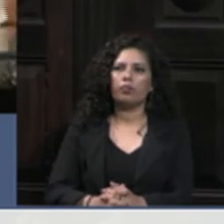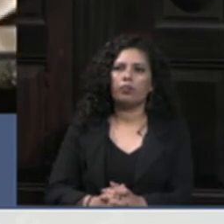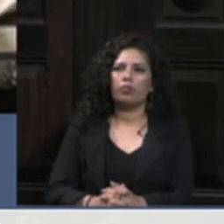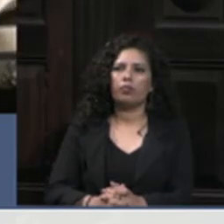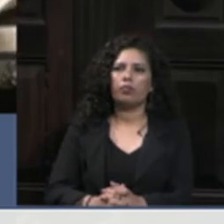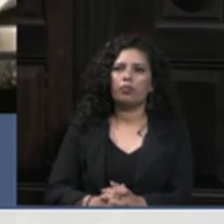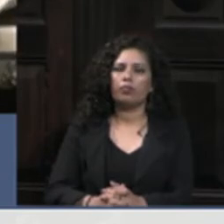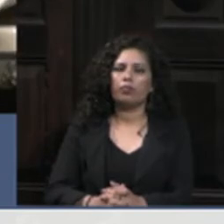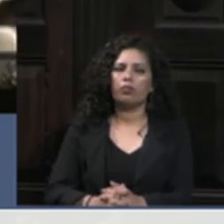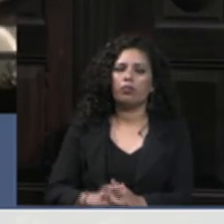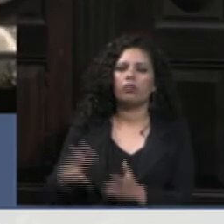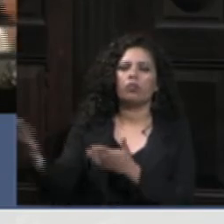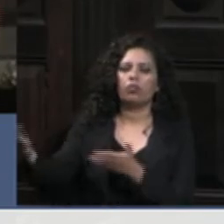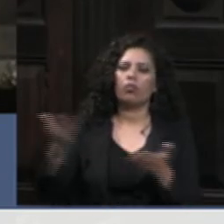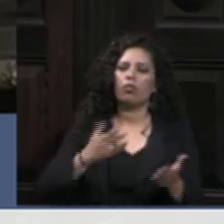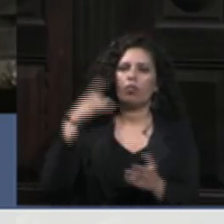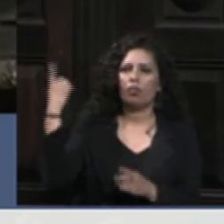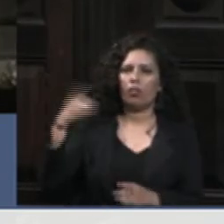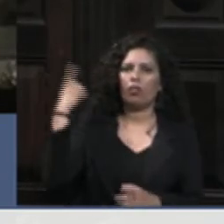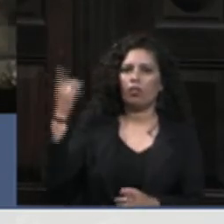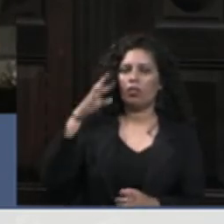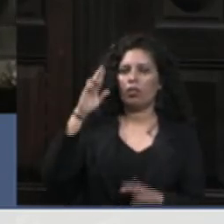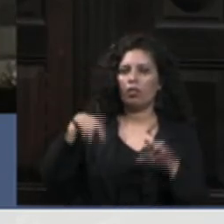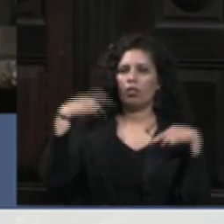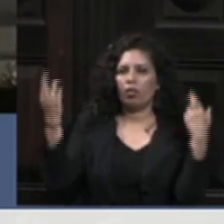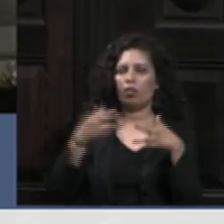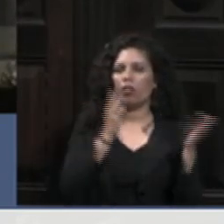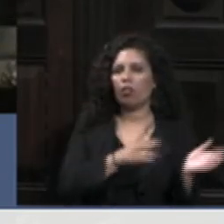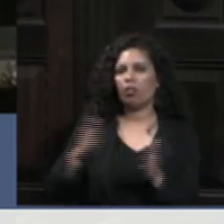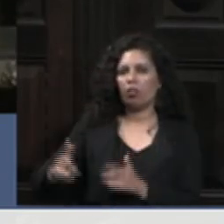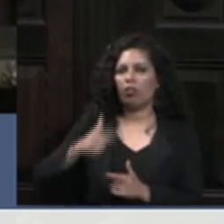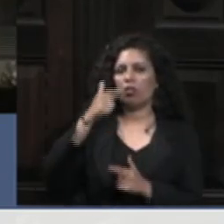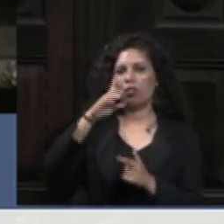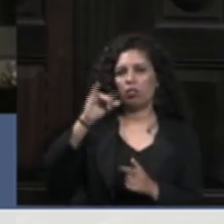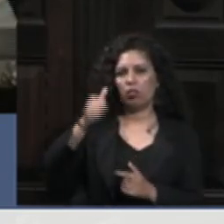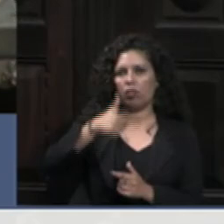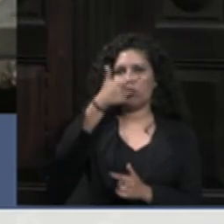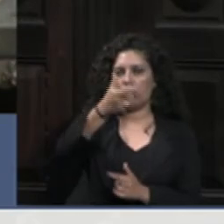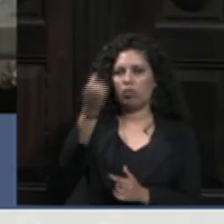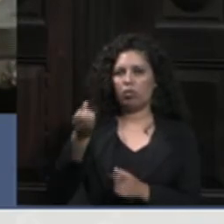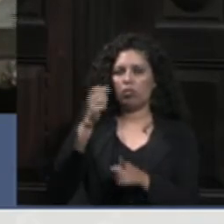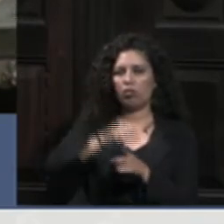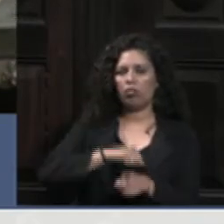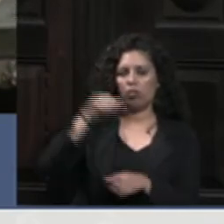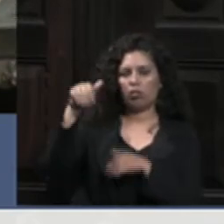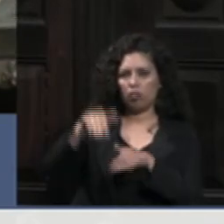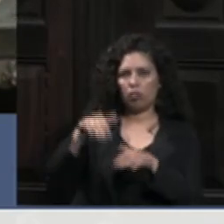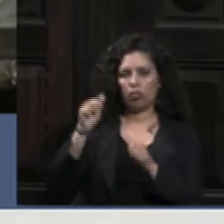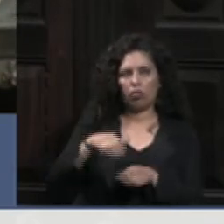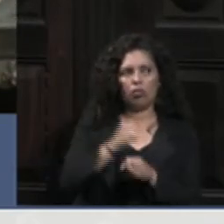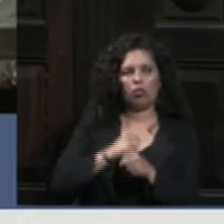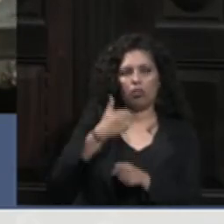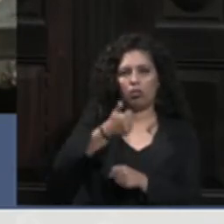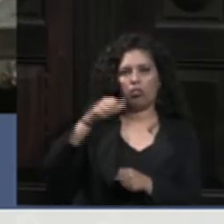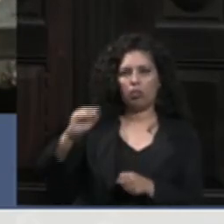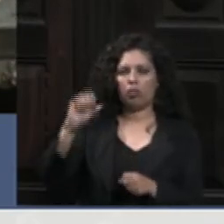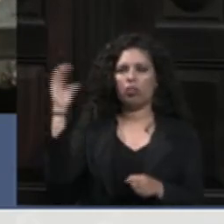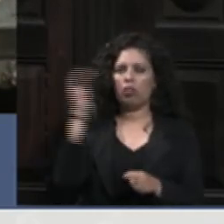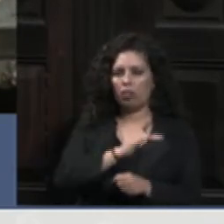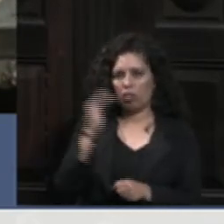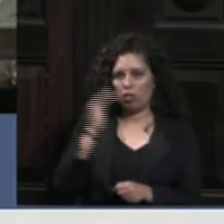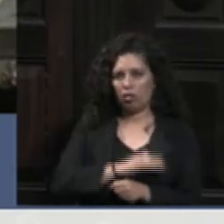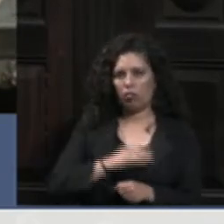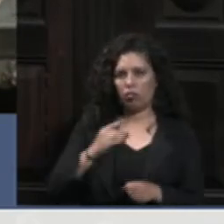Convoco os deputados para a sessão ordinária do dia 26 de setembro de 2018. Em regime de urgência